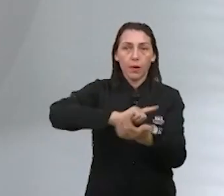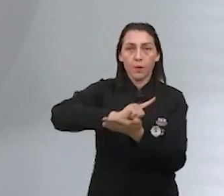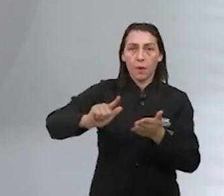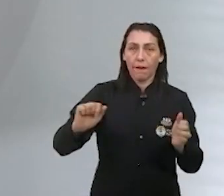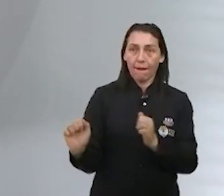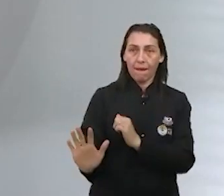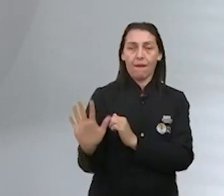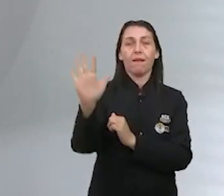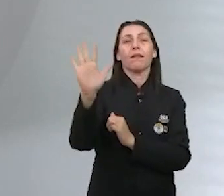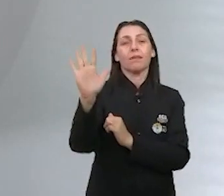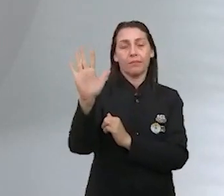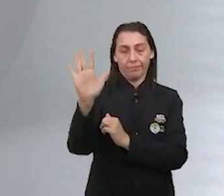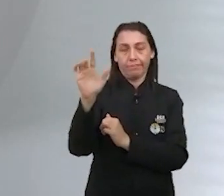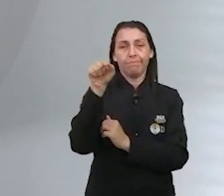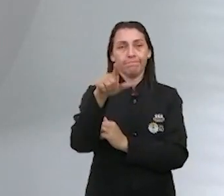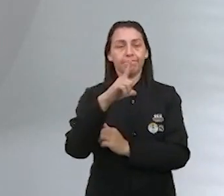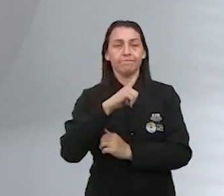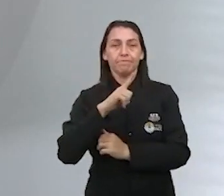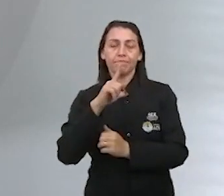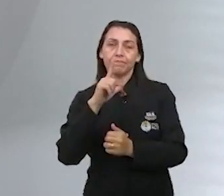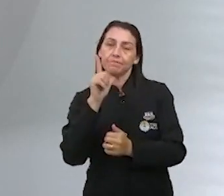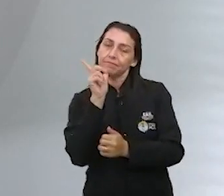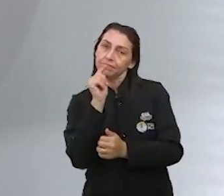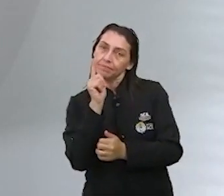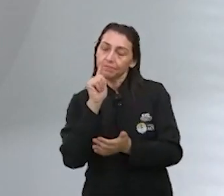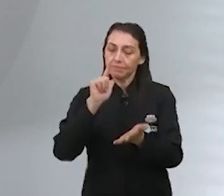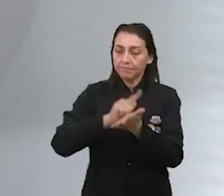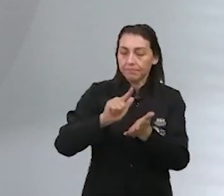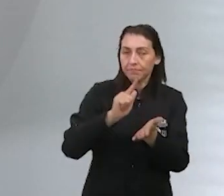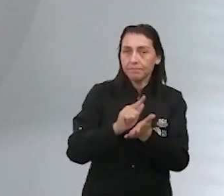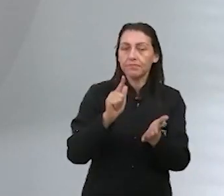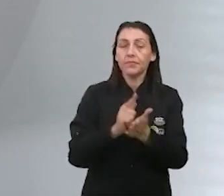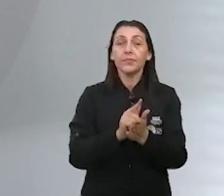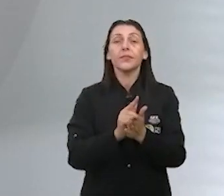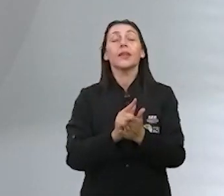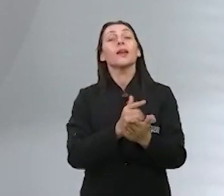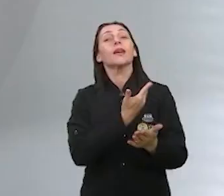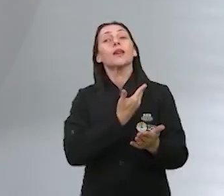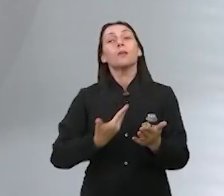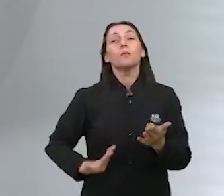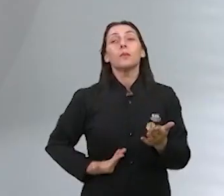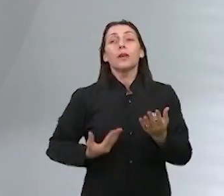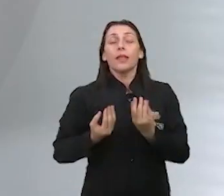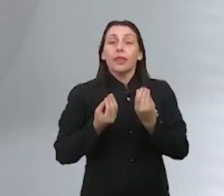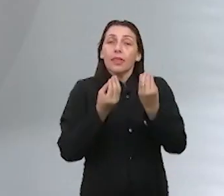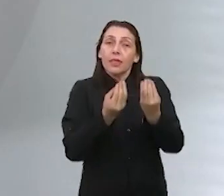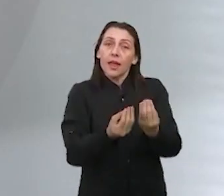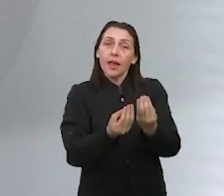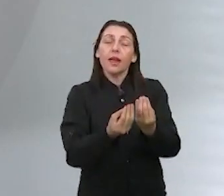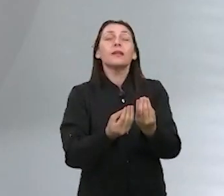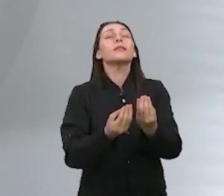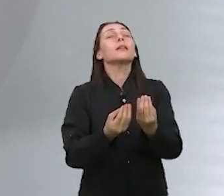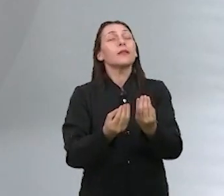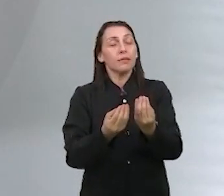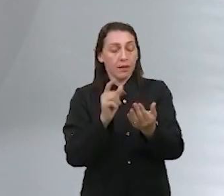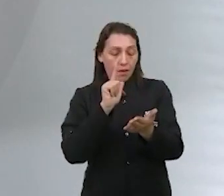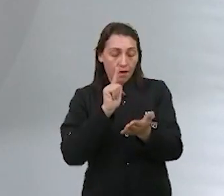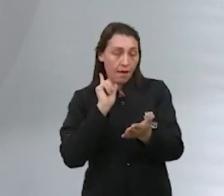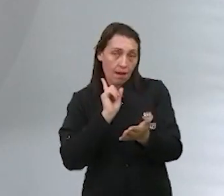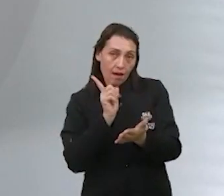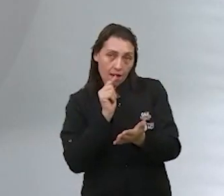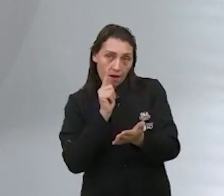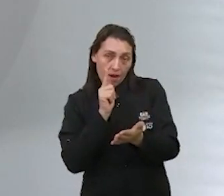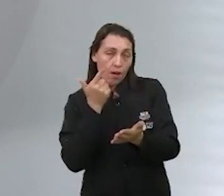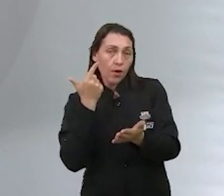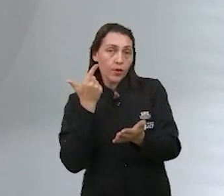muito cara. Então, quando você tem a água tratada, né, que o poder público fornece, ele investiu muito para que aquela água chegasse